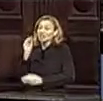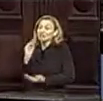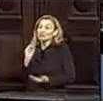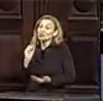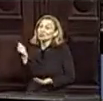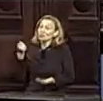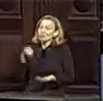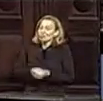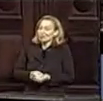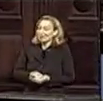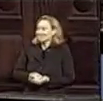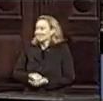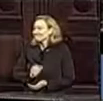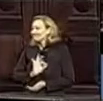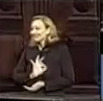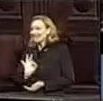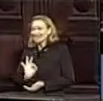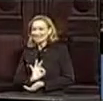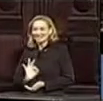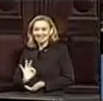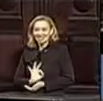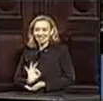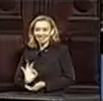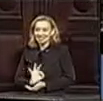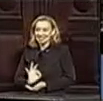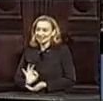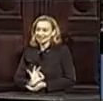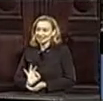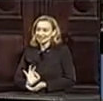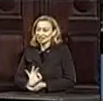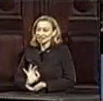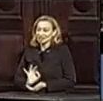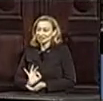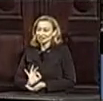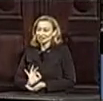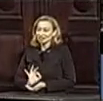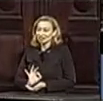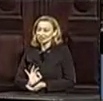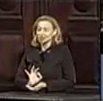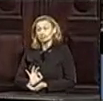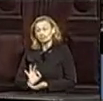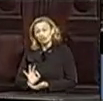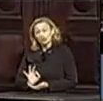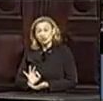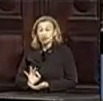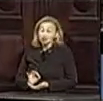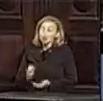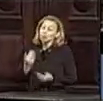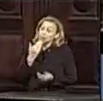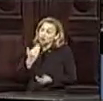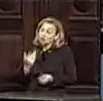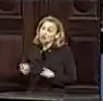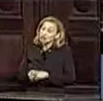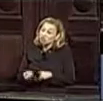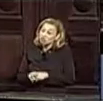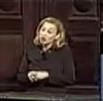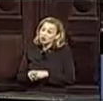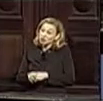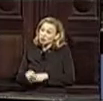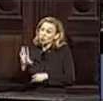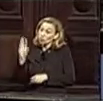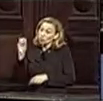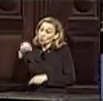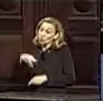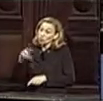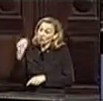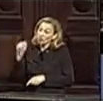deveria estar cumprindo em homenagem à segurança da população. E aí vou me dirigir também ao comandante-geral da Polícia